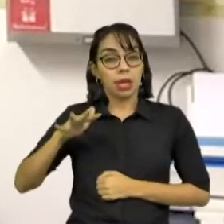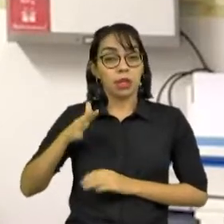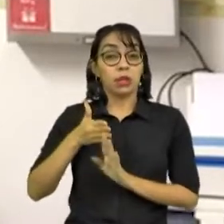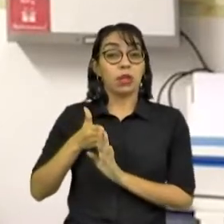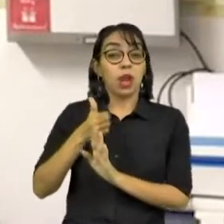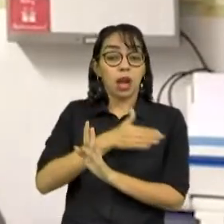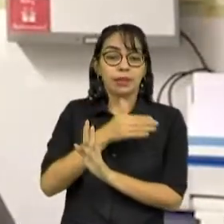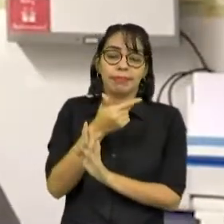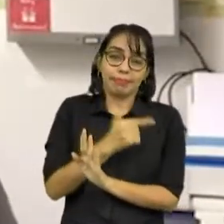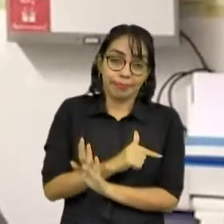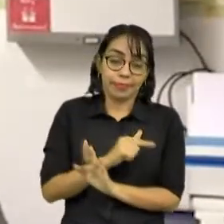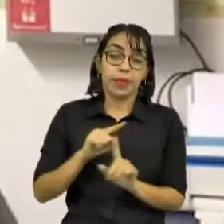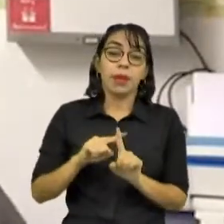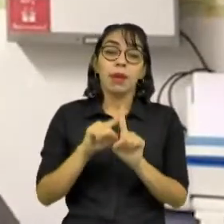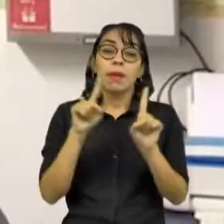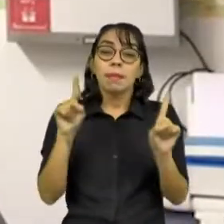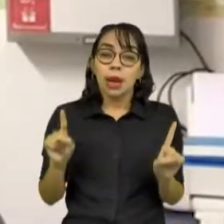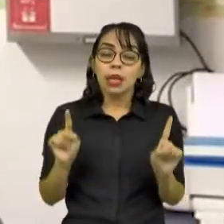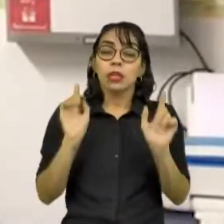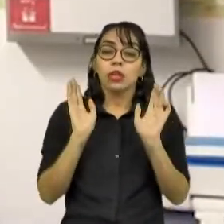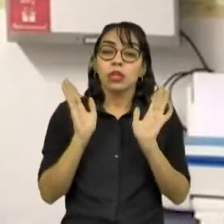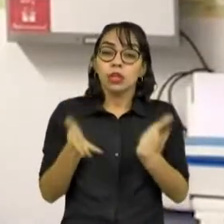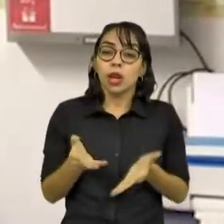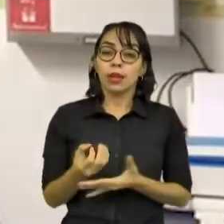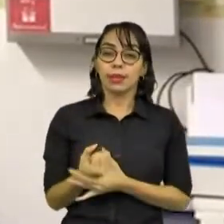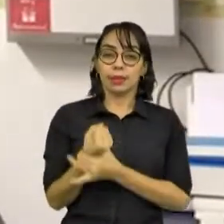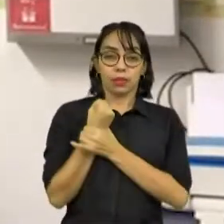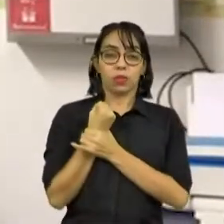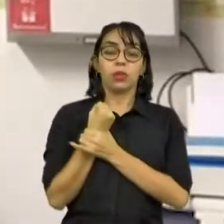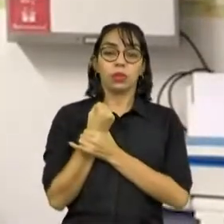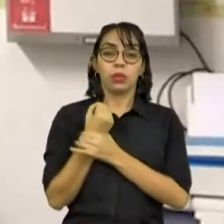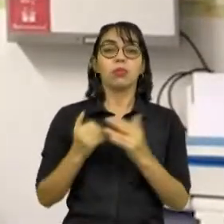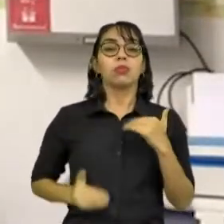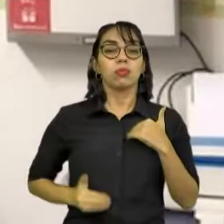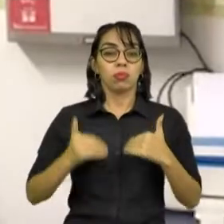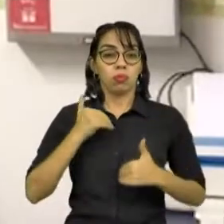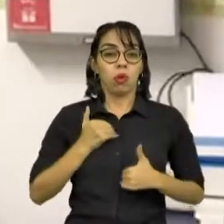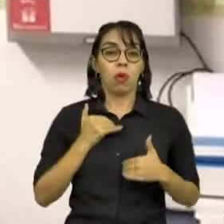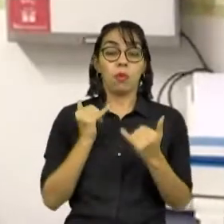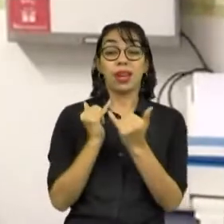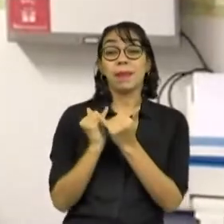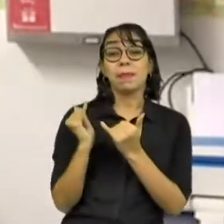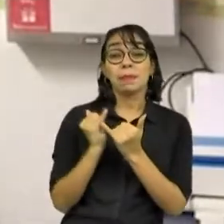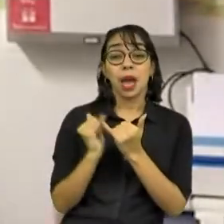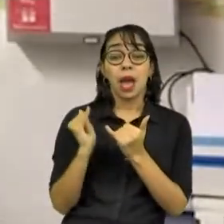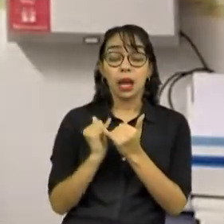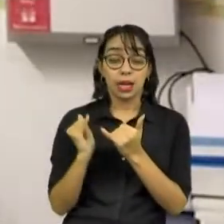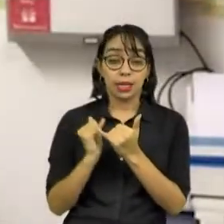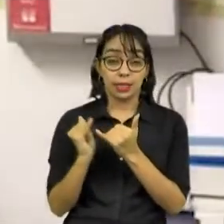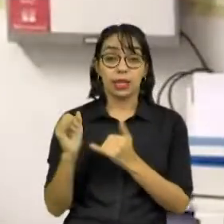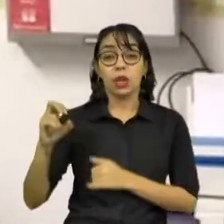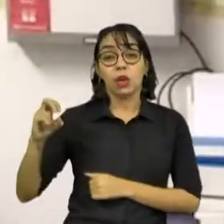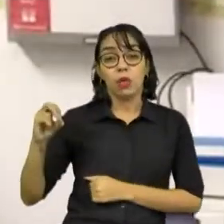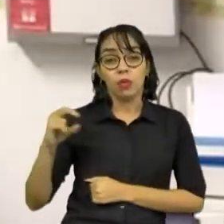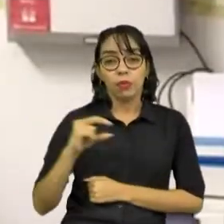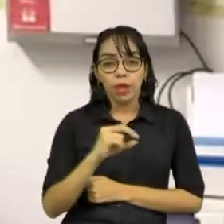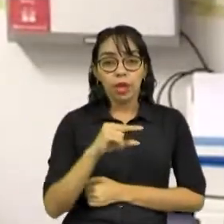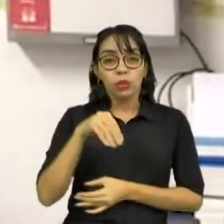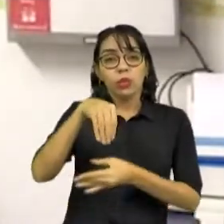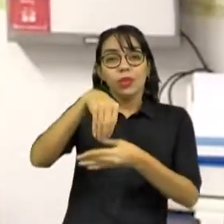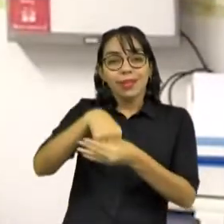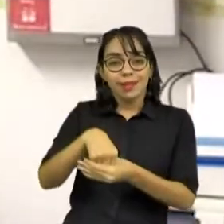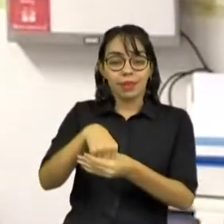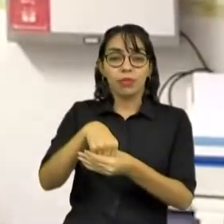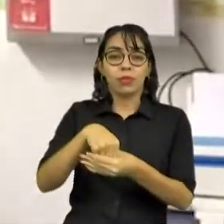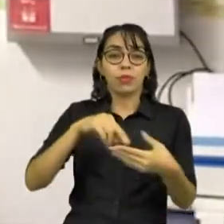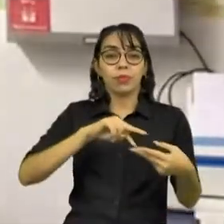indivíduos vacinados lá atrás podem estar protegidos, já que há uma semelhança muito grande entre os dois vírus, da varíola antiga e da